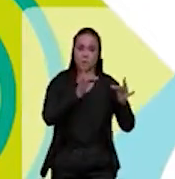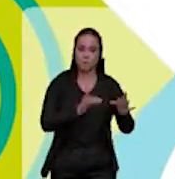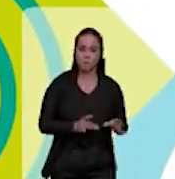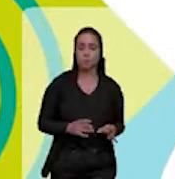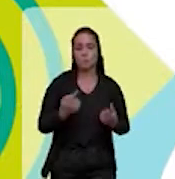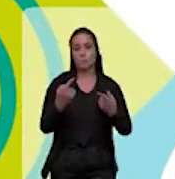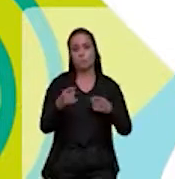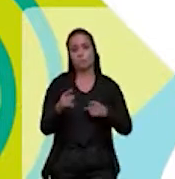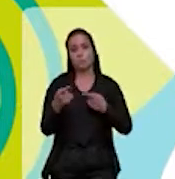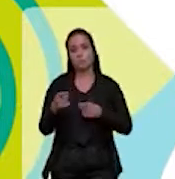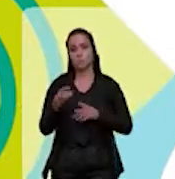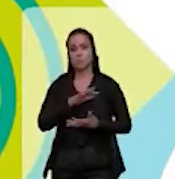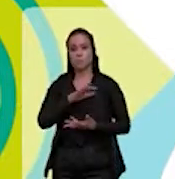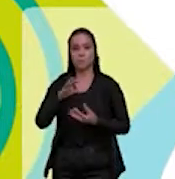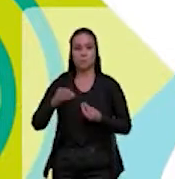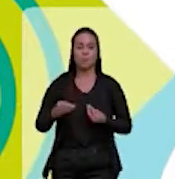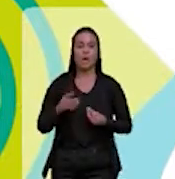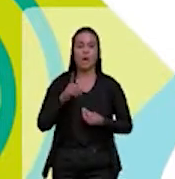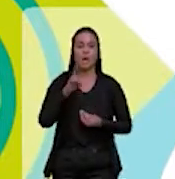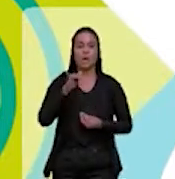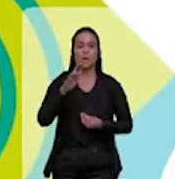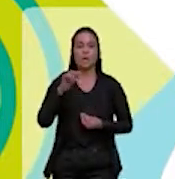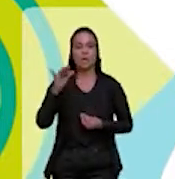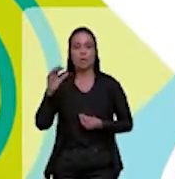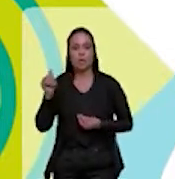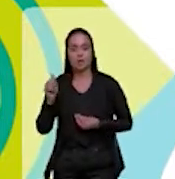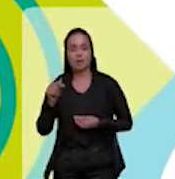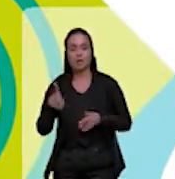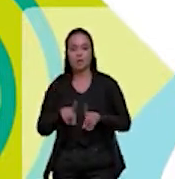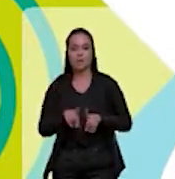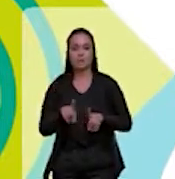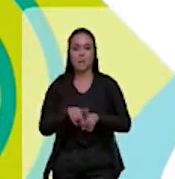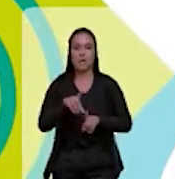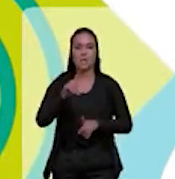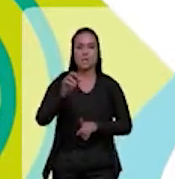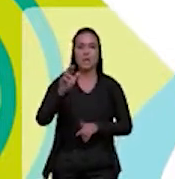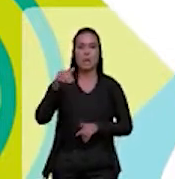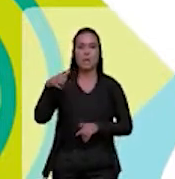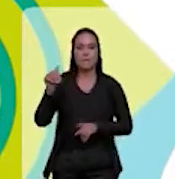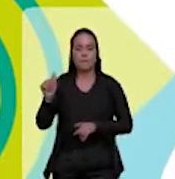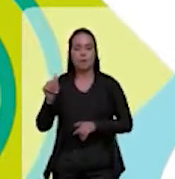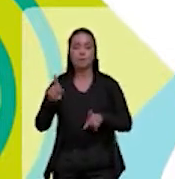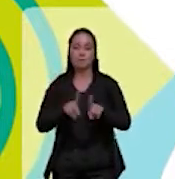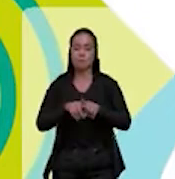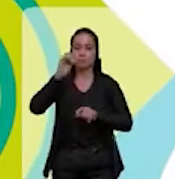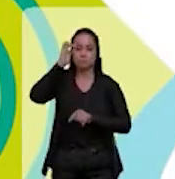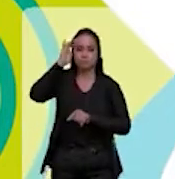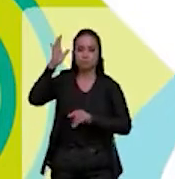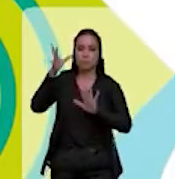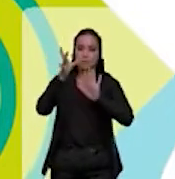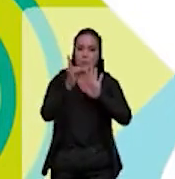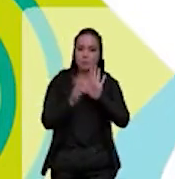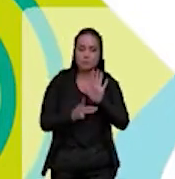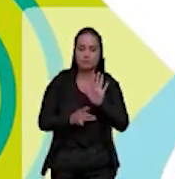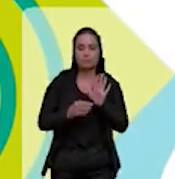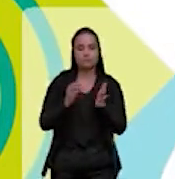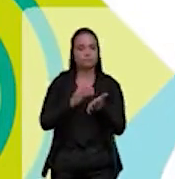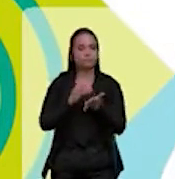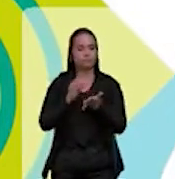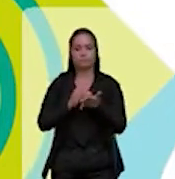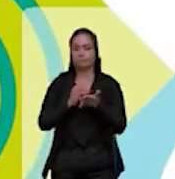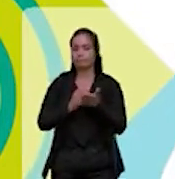peculiar a universalidade da lírica do drama e da ficção entendidos como elementos indispensáveis